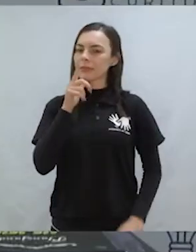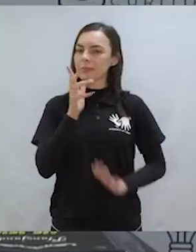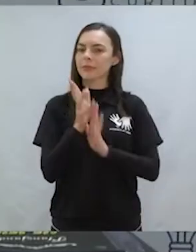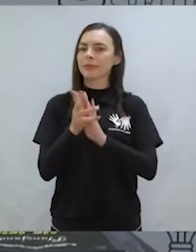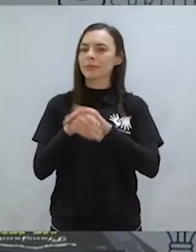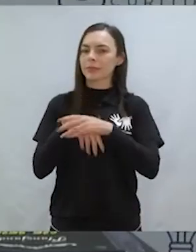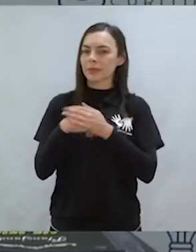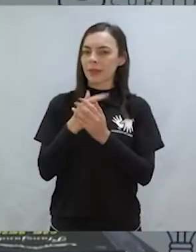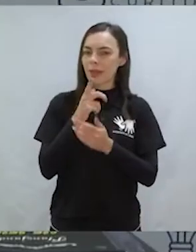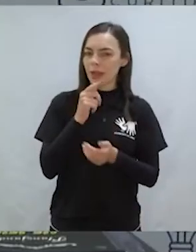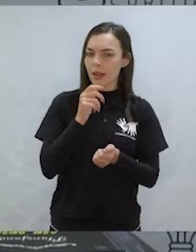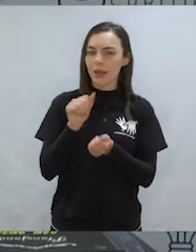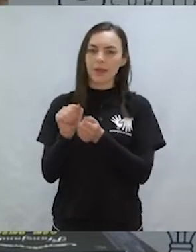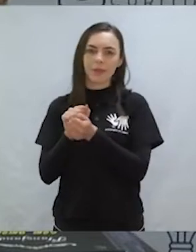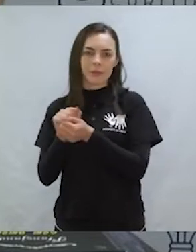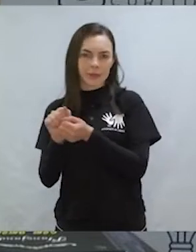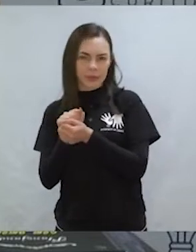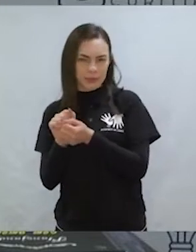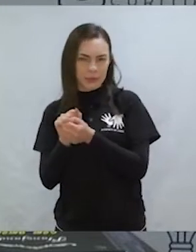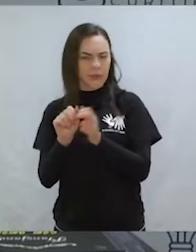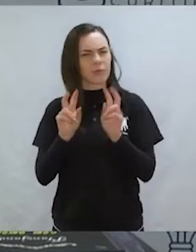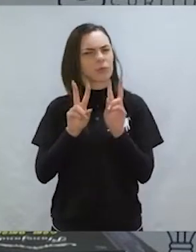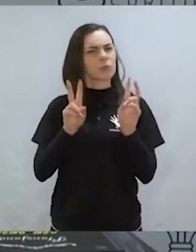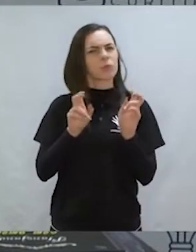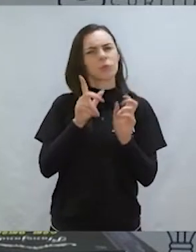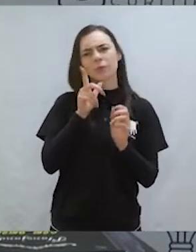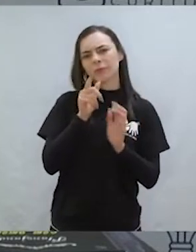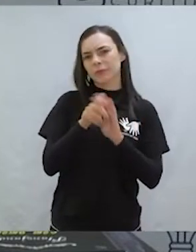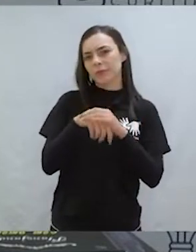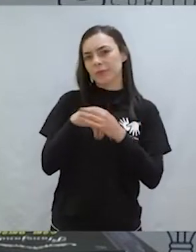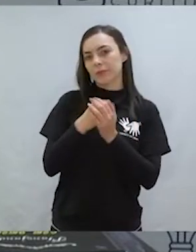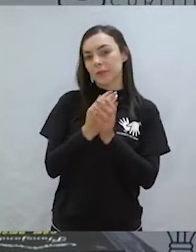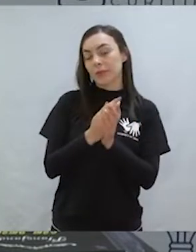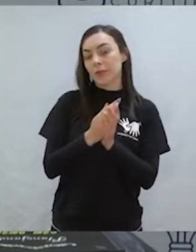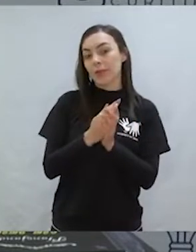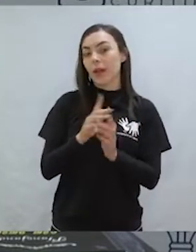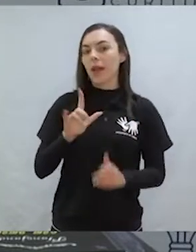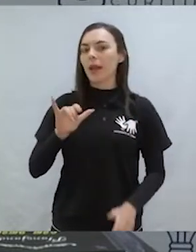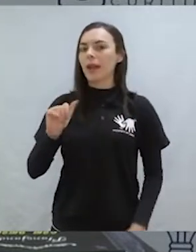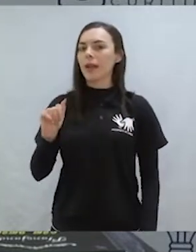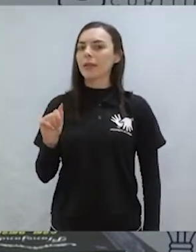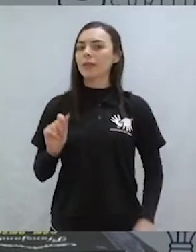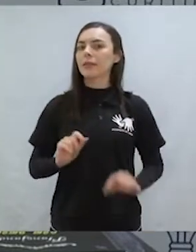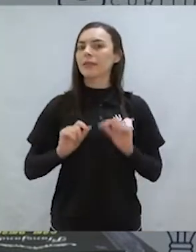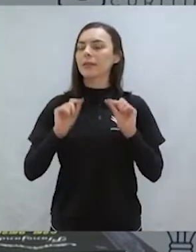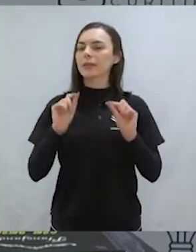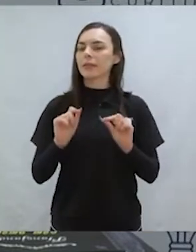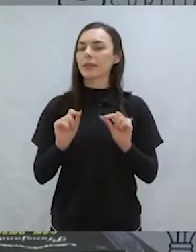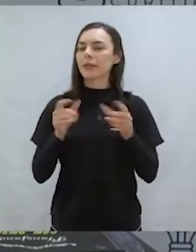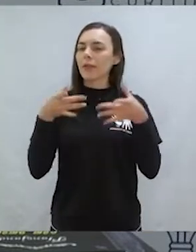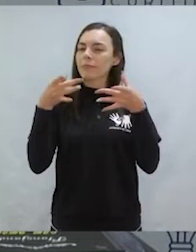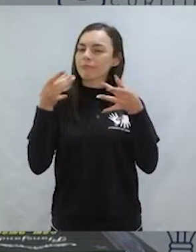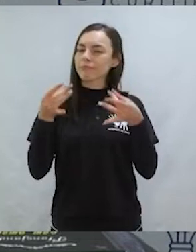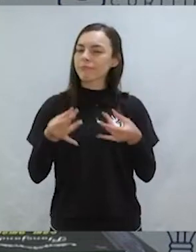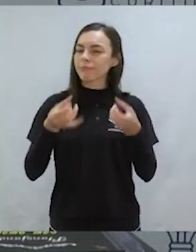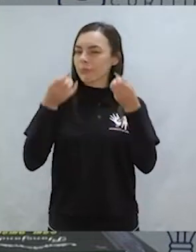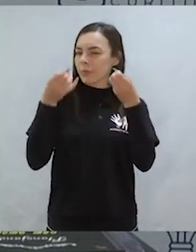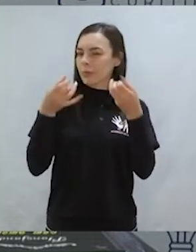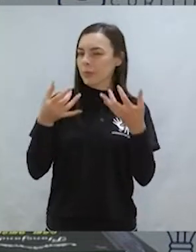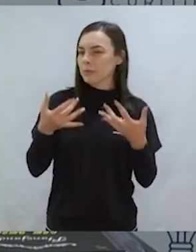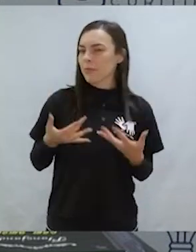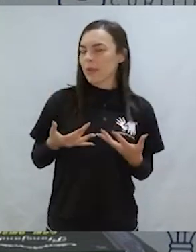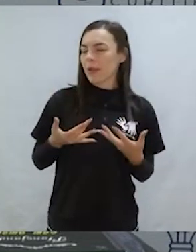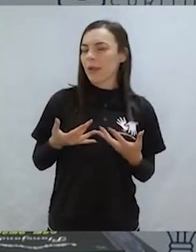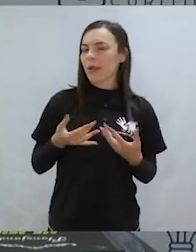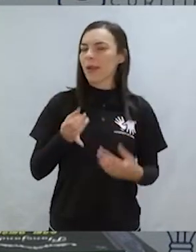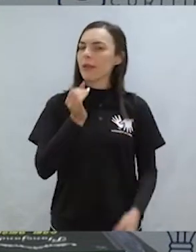com água e sabão. E por falar em lavar as mãos, olhem lá, a Lia, ela vai explicar como que ela